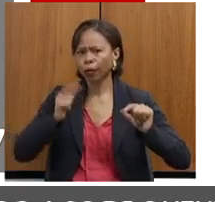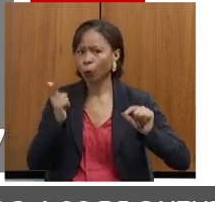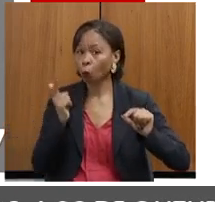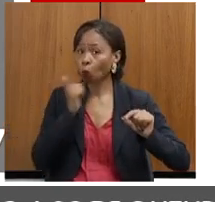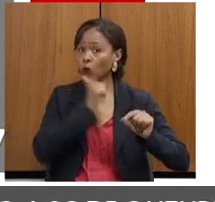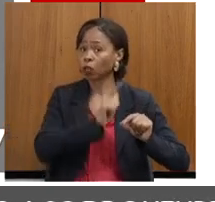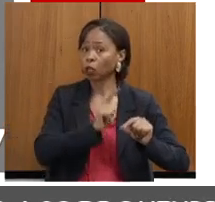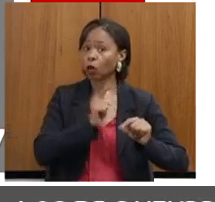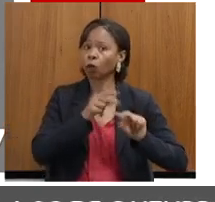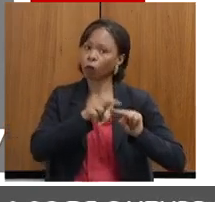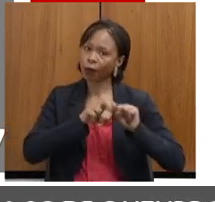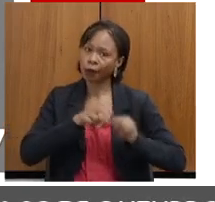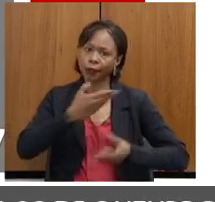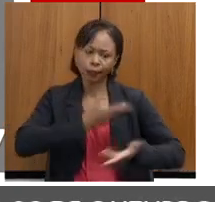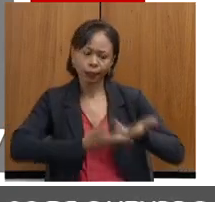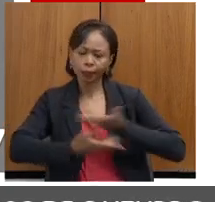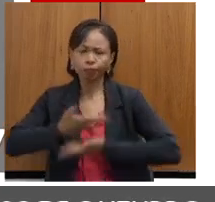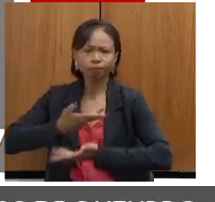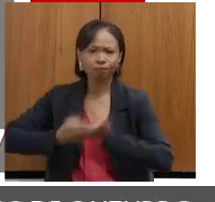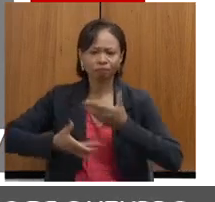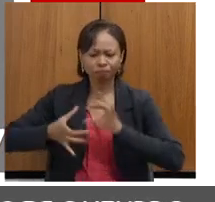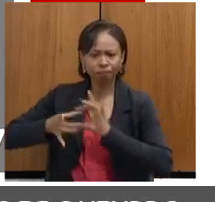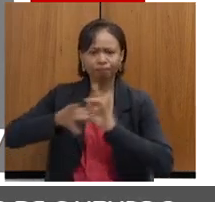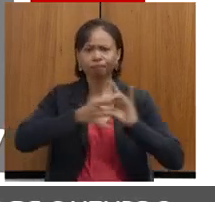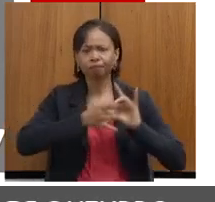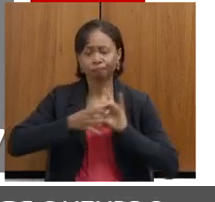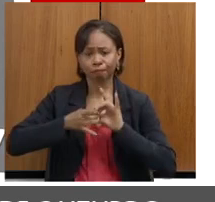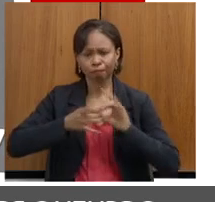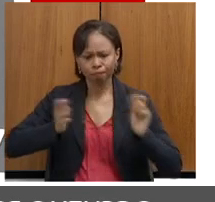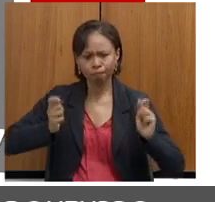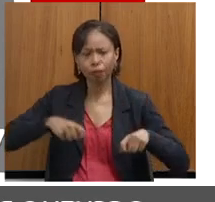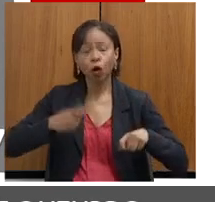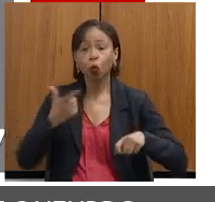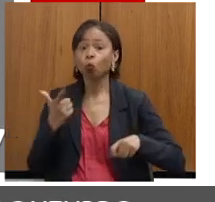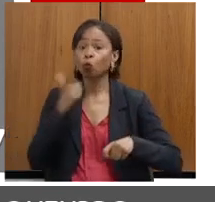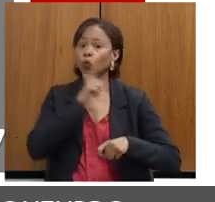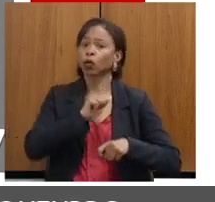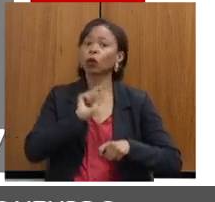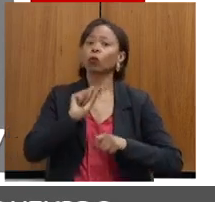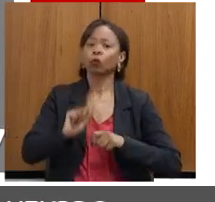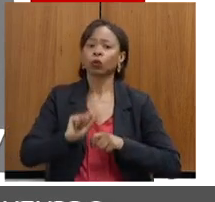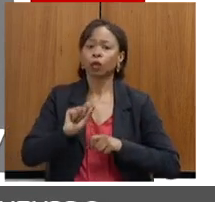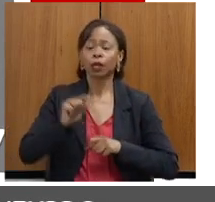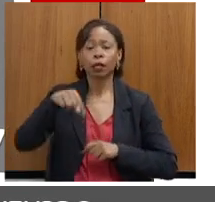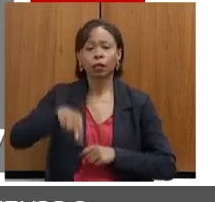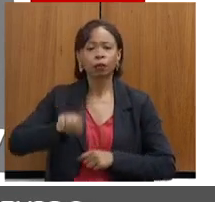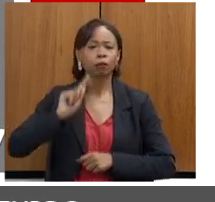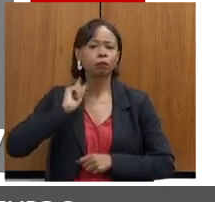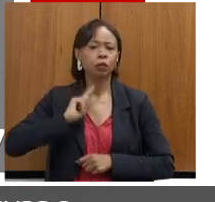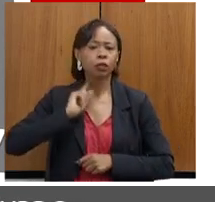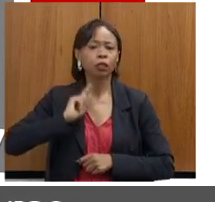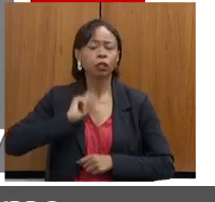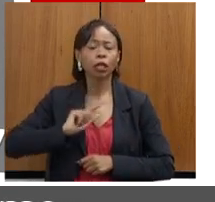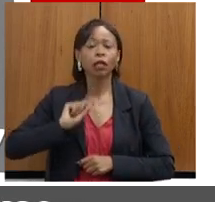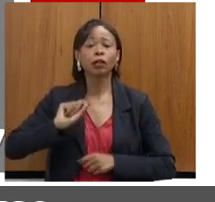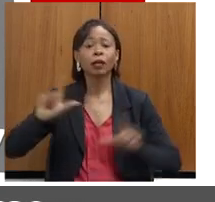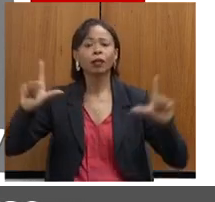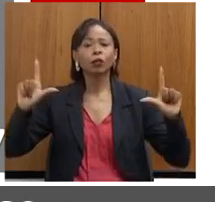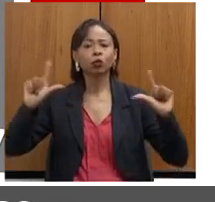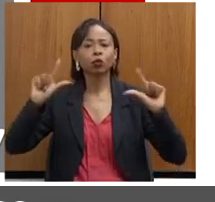por um trabalho articulado e competente conseguiu com que Minas Gerais tivesse uma redução